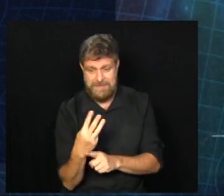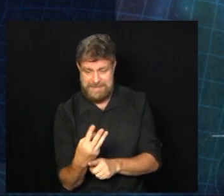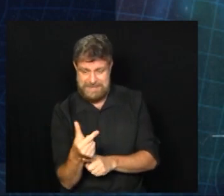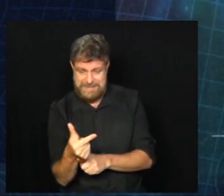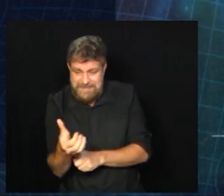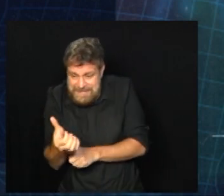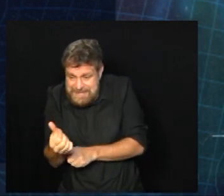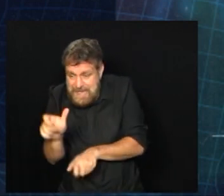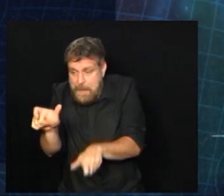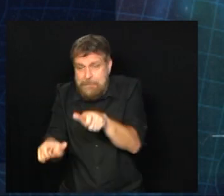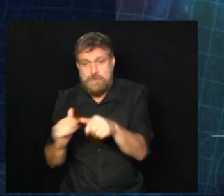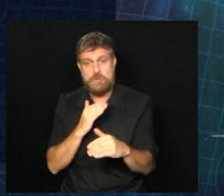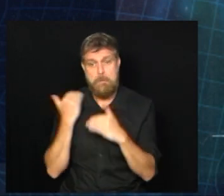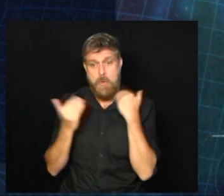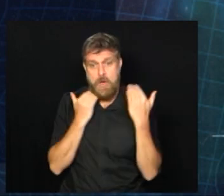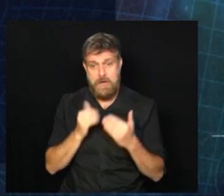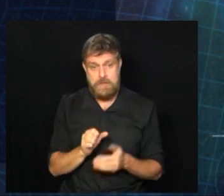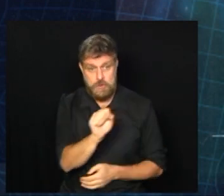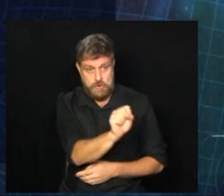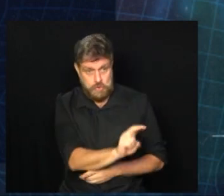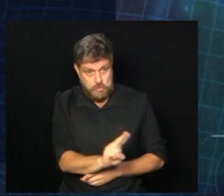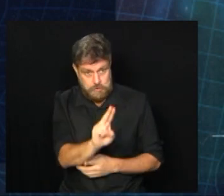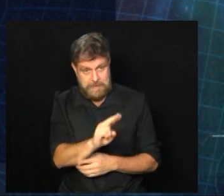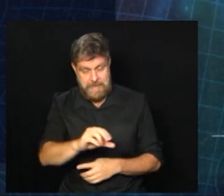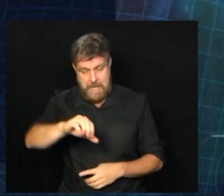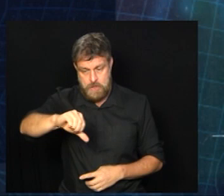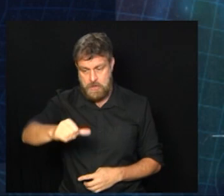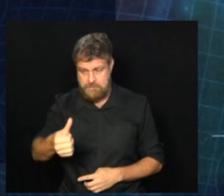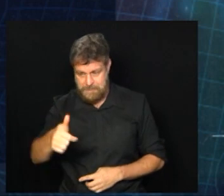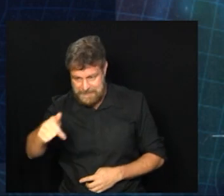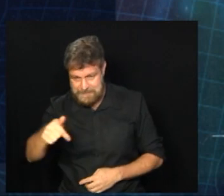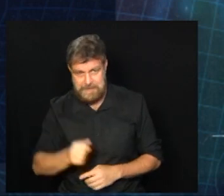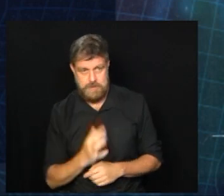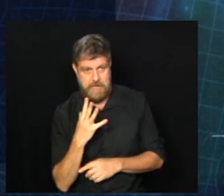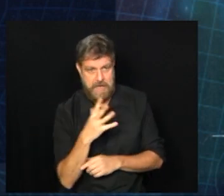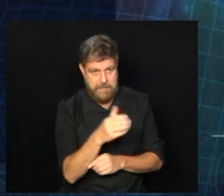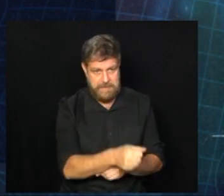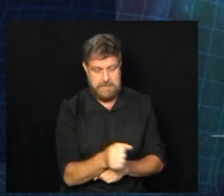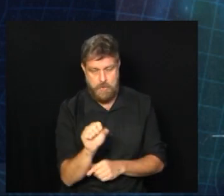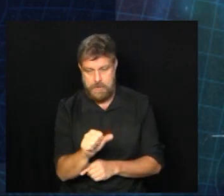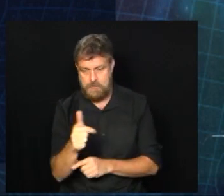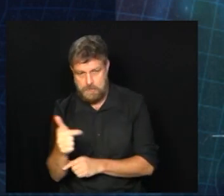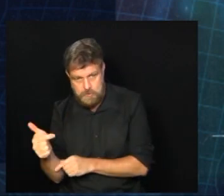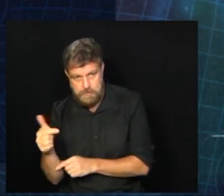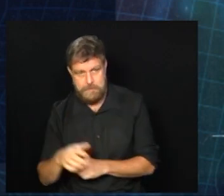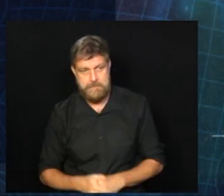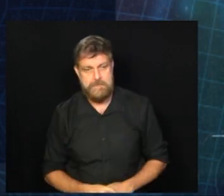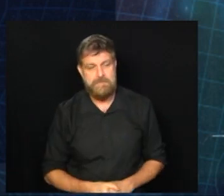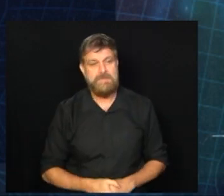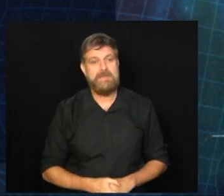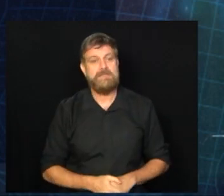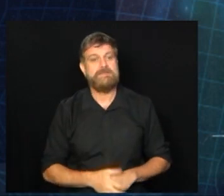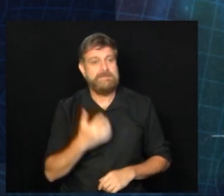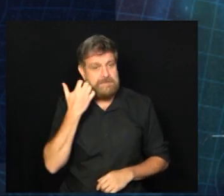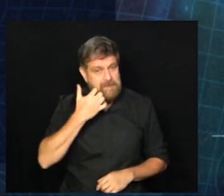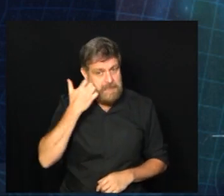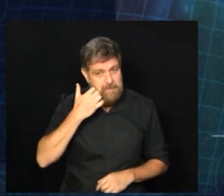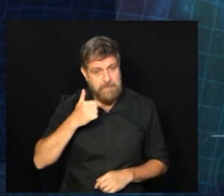4.326 mortes. Sumaré, 967, Americana, 822, Santa Bárbara do